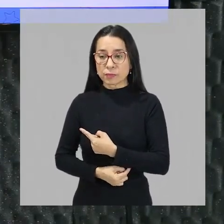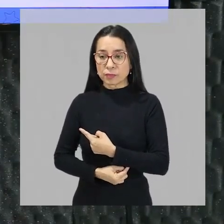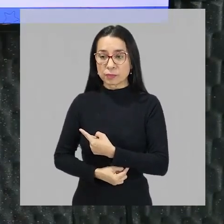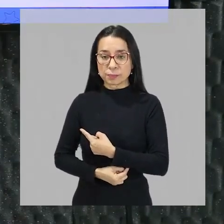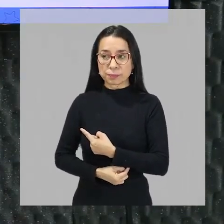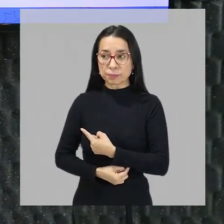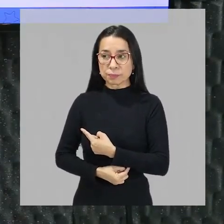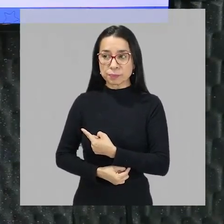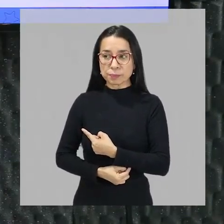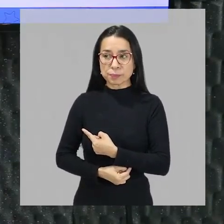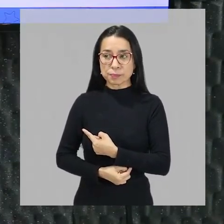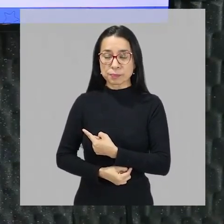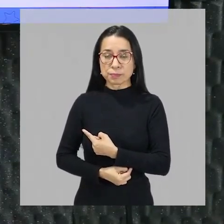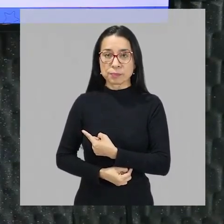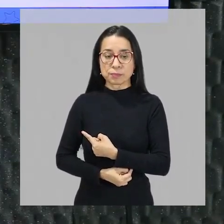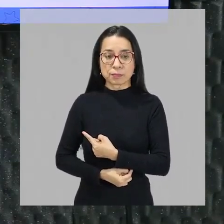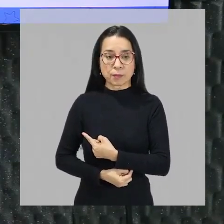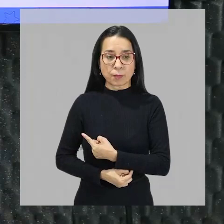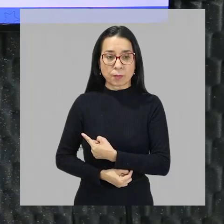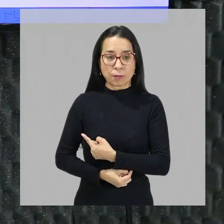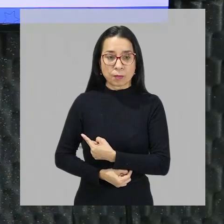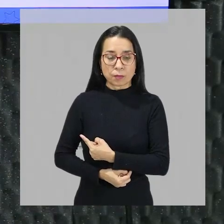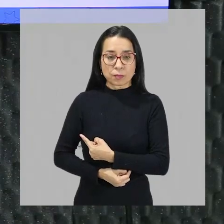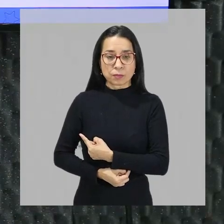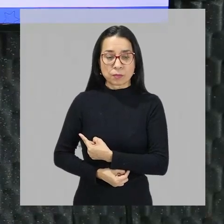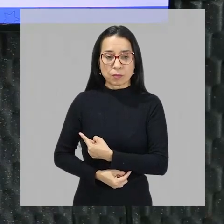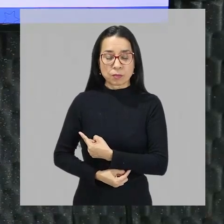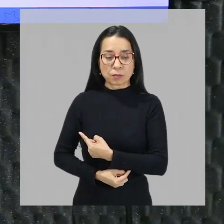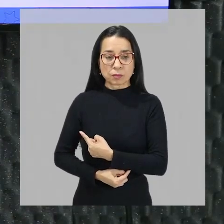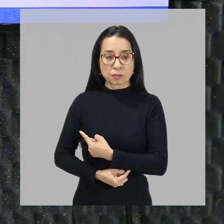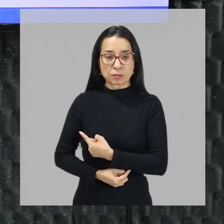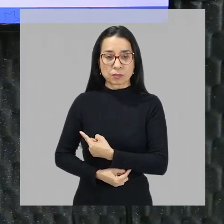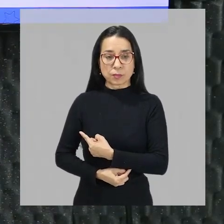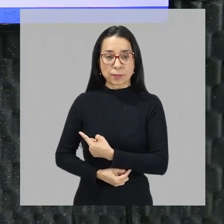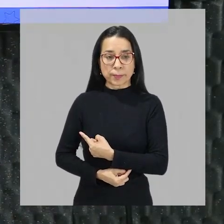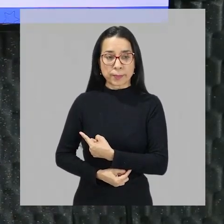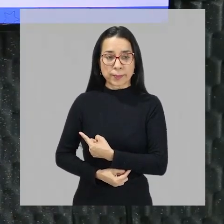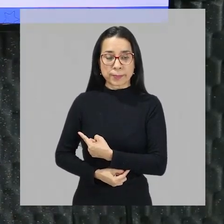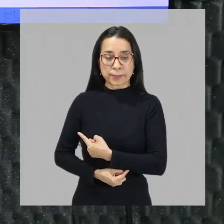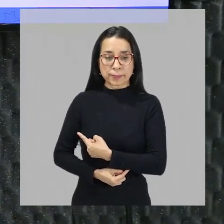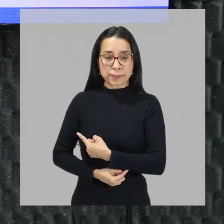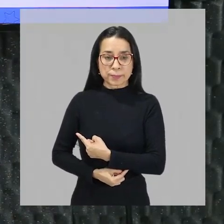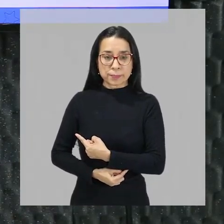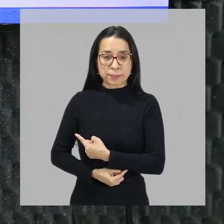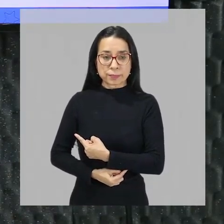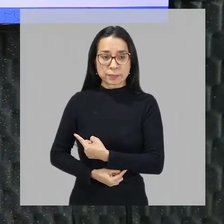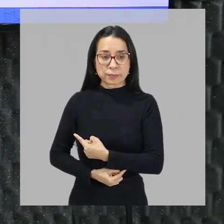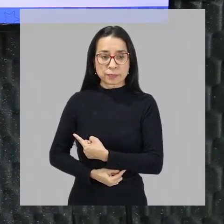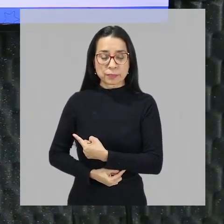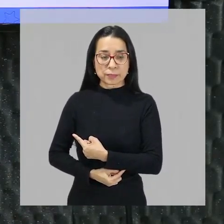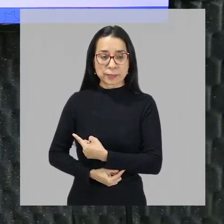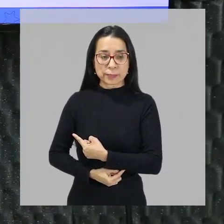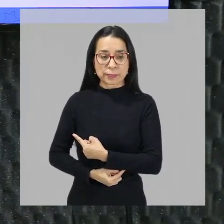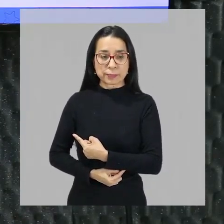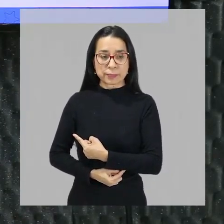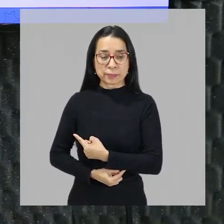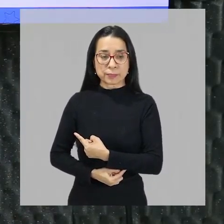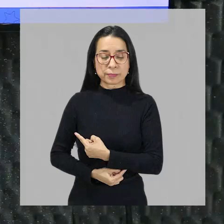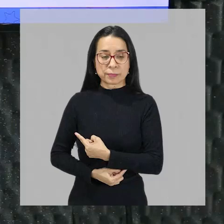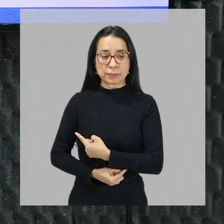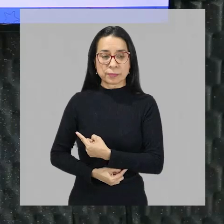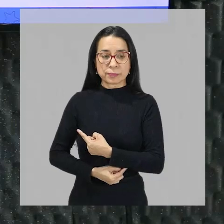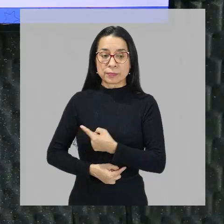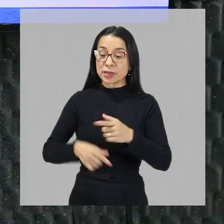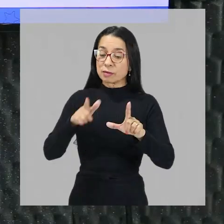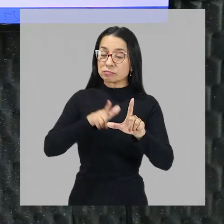aplicação desse preceito normativo, dessa lei, tem em vista a vinculação histórica fundamental entre o quê? É o que